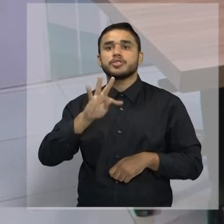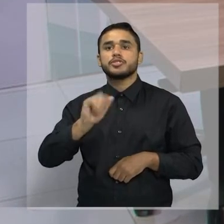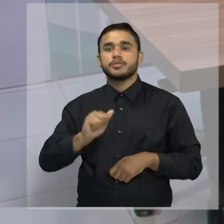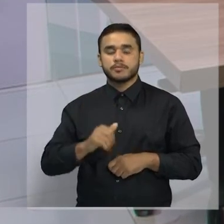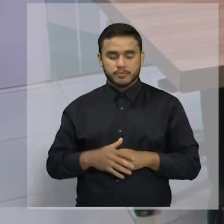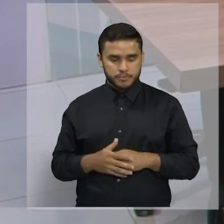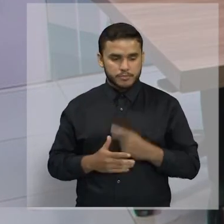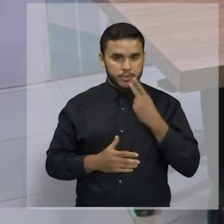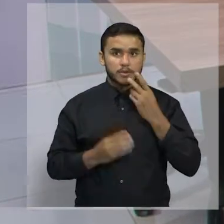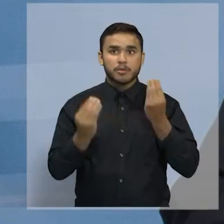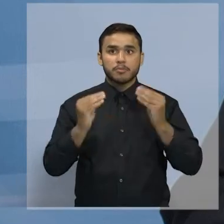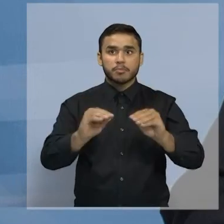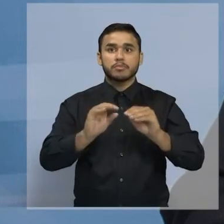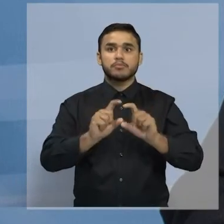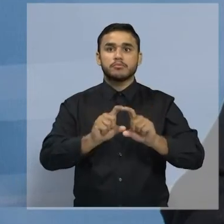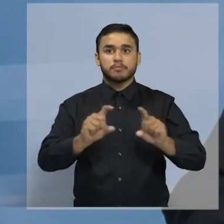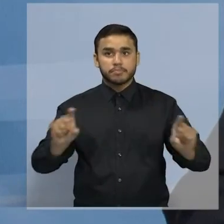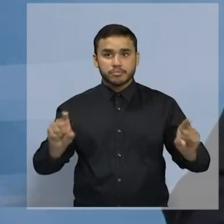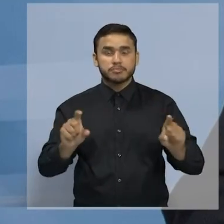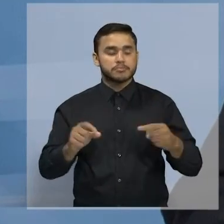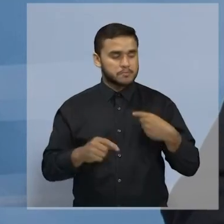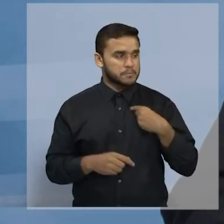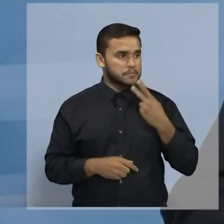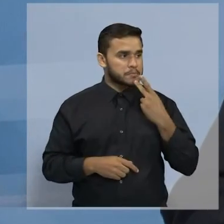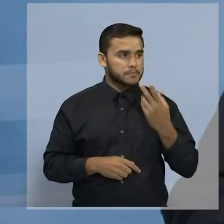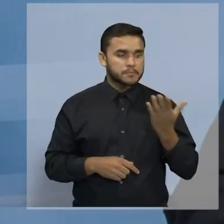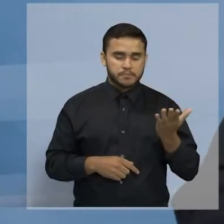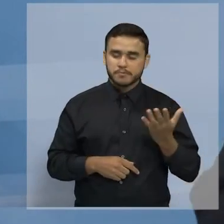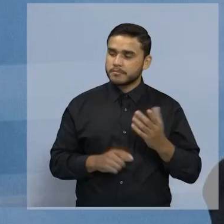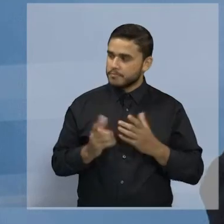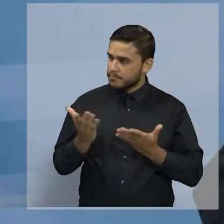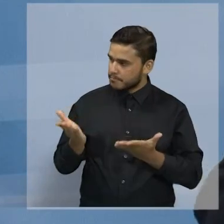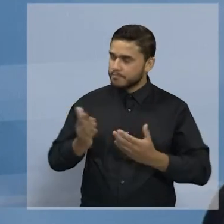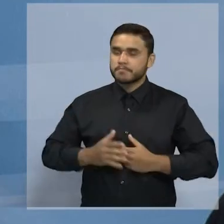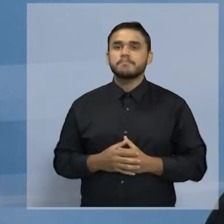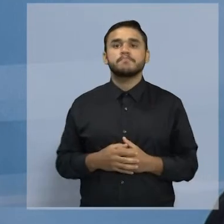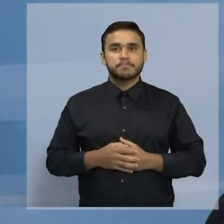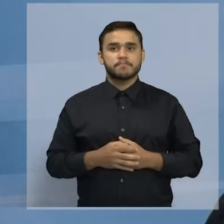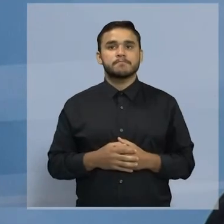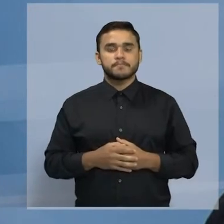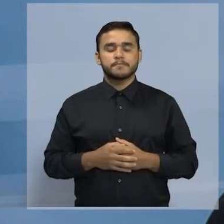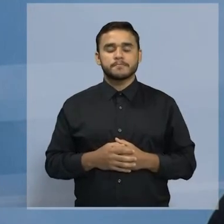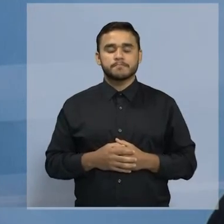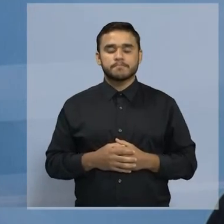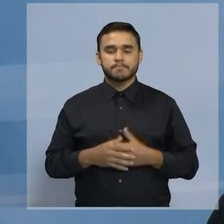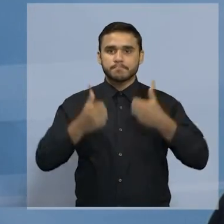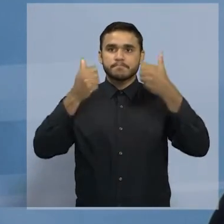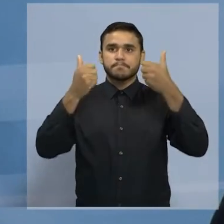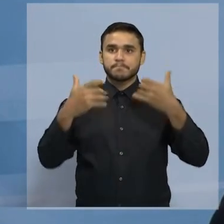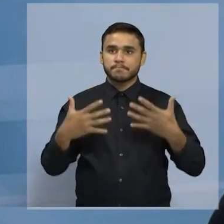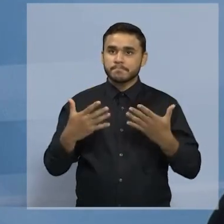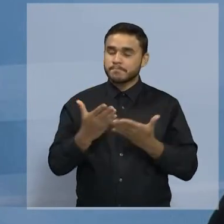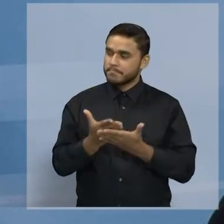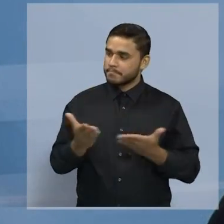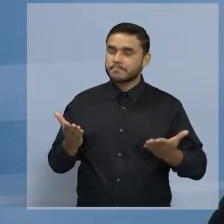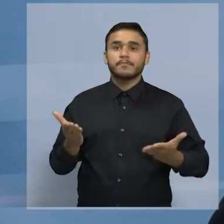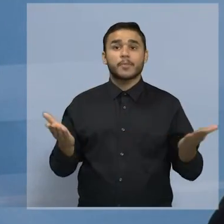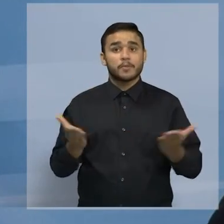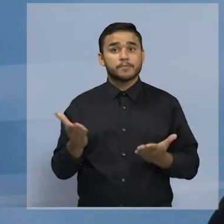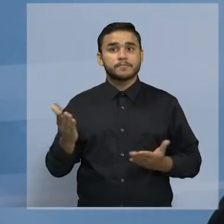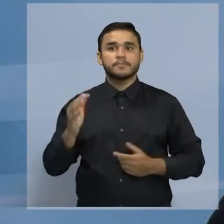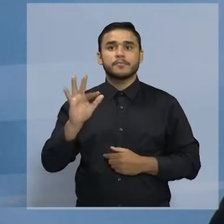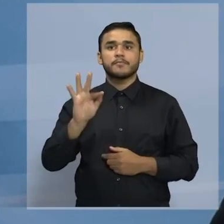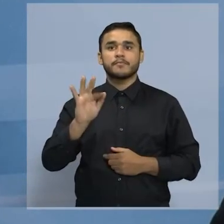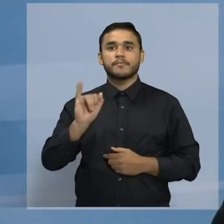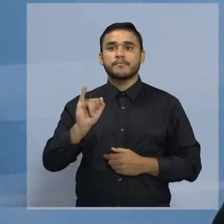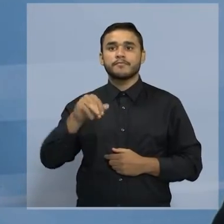endereço. Né? Eu vou mandar colocar em caracteres, inclusive, para a população. Bom, com essas colocações, nós finalizamos